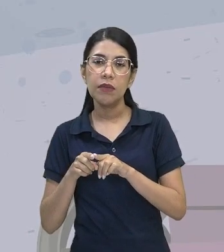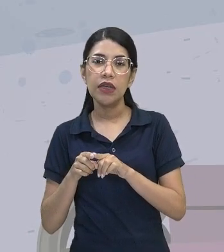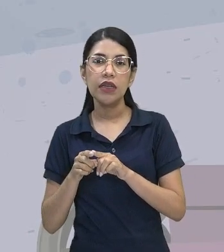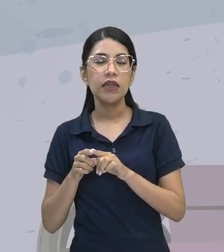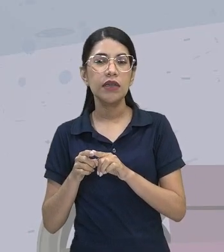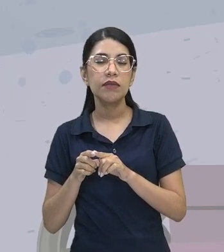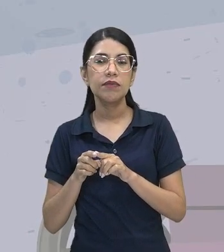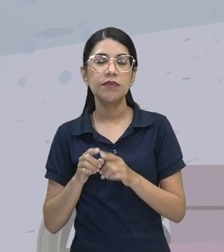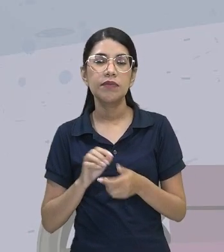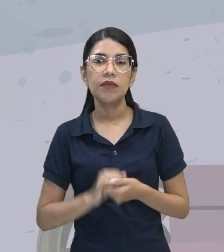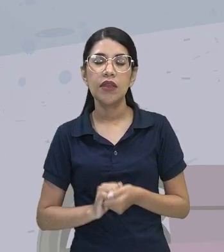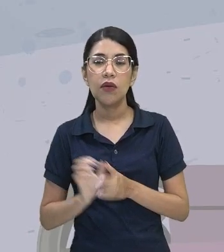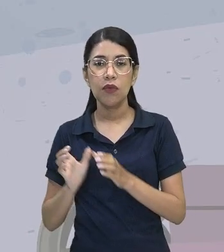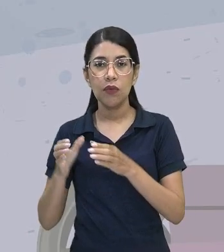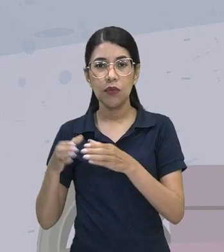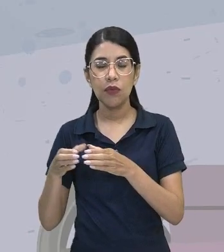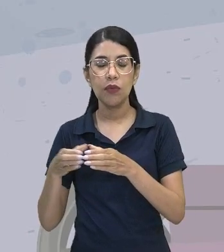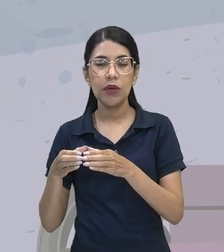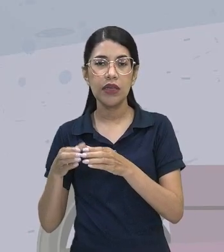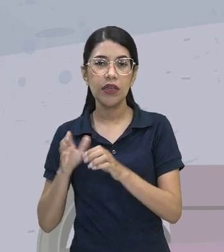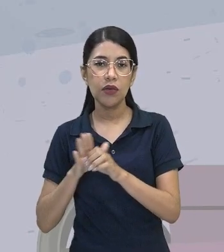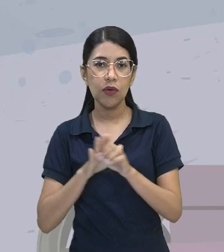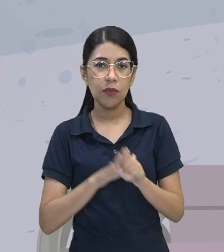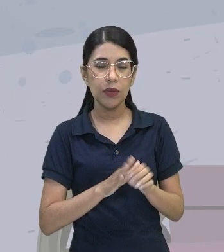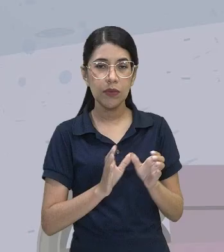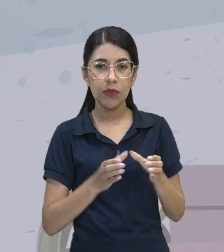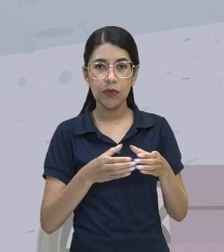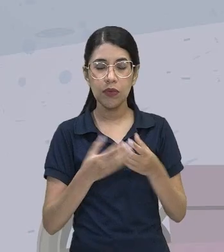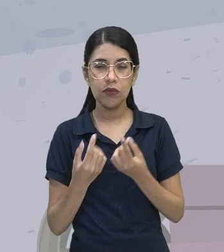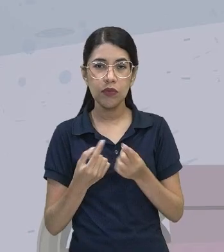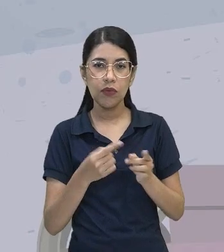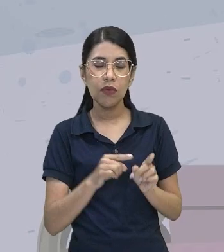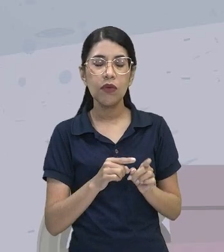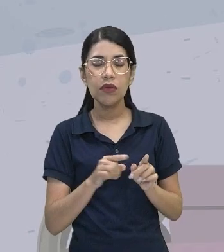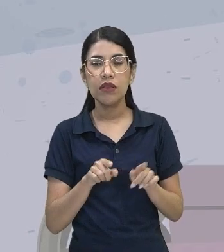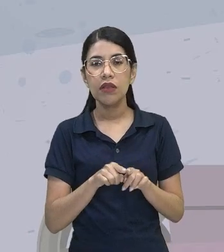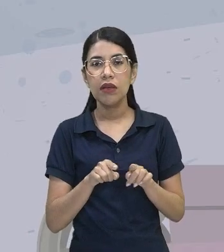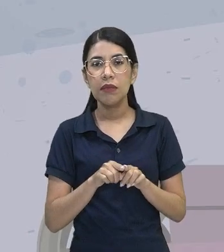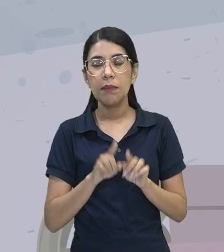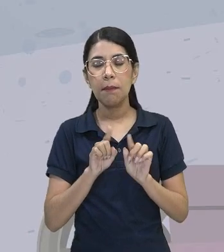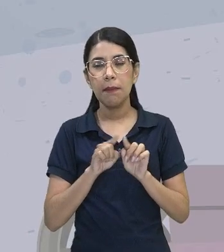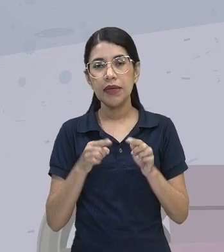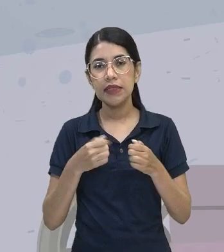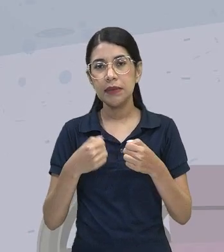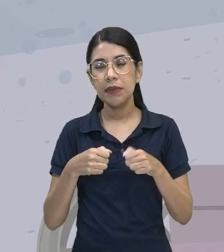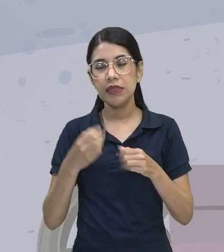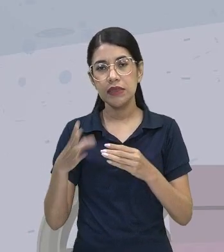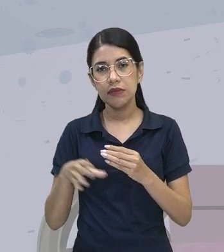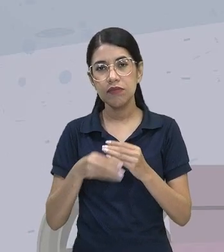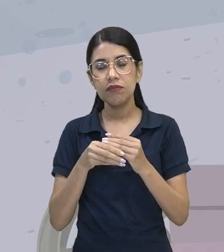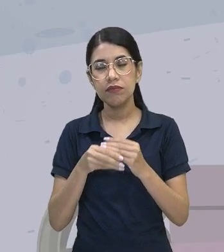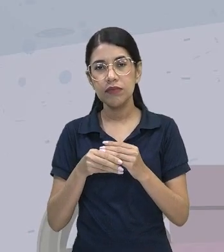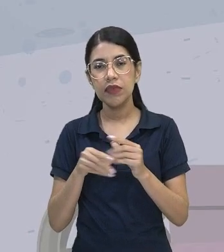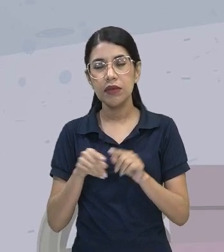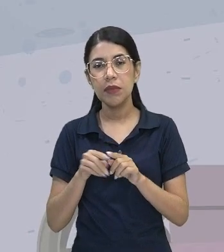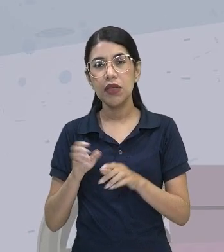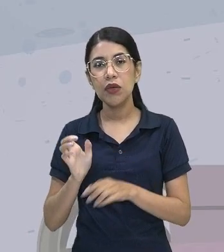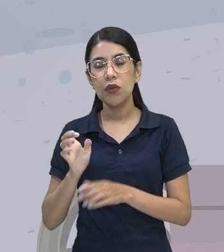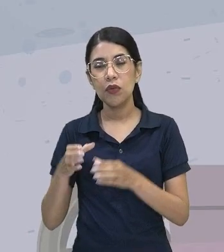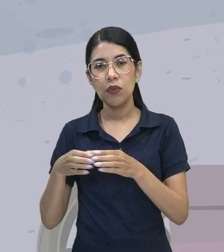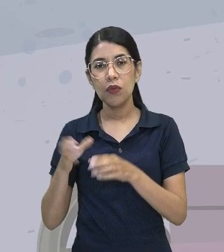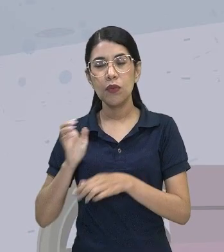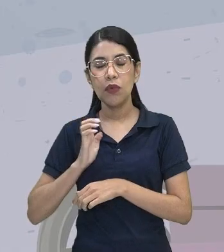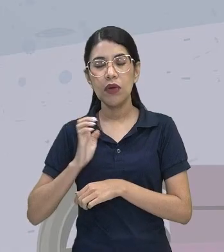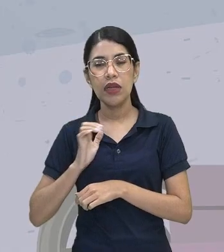classe antagonizando a outra, ou seja, contrária a outra, mas que se complementam, e que sempre o burguês vai estar